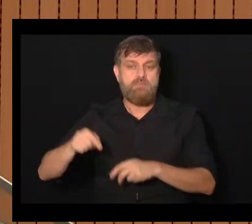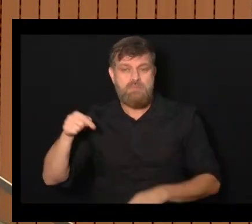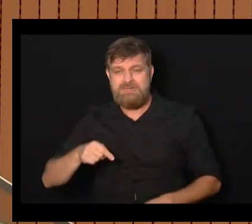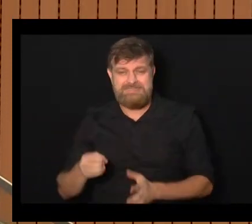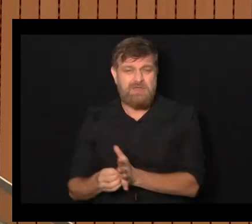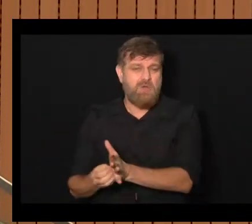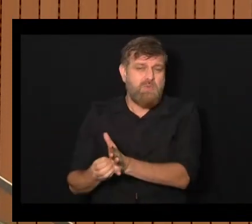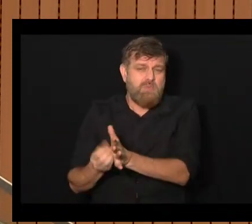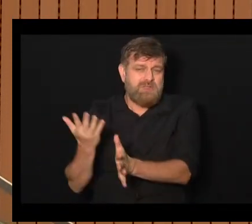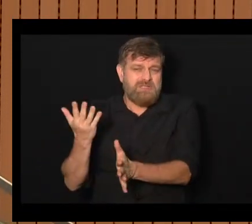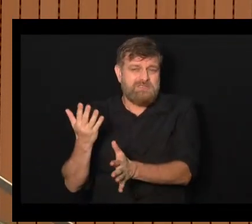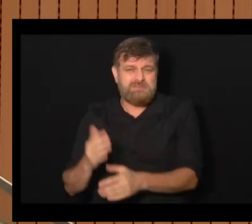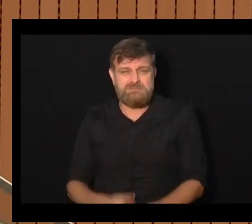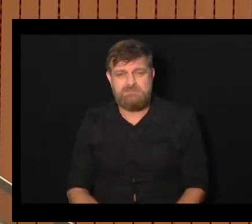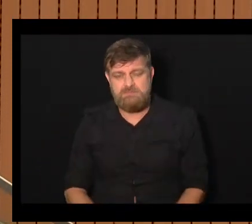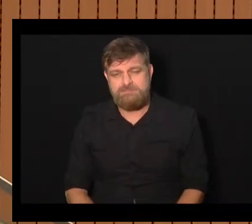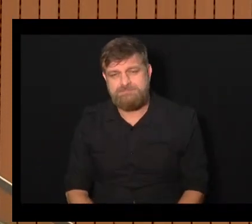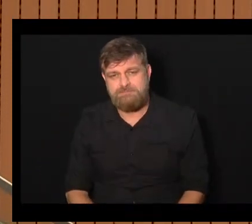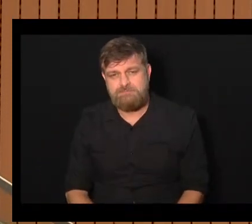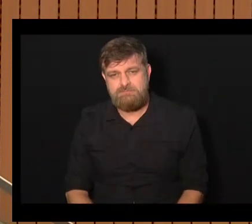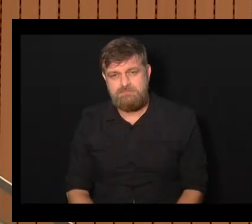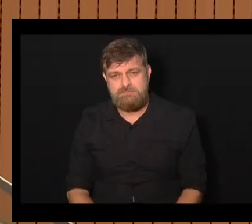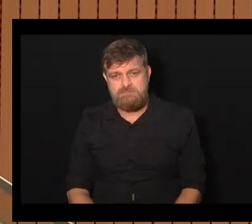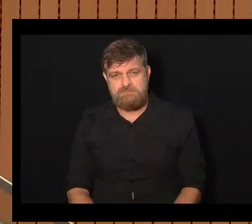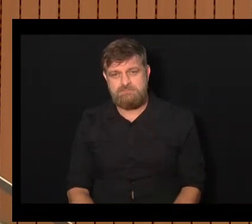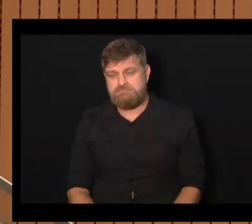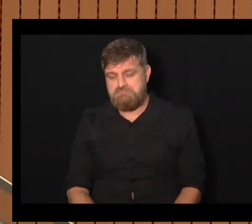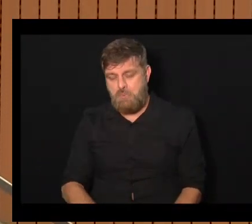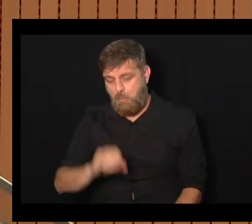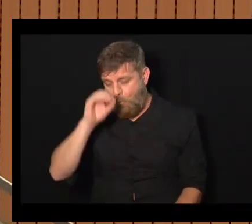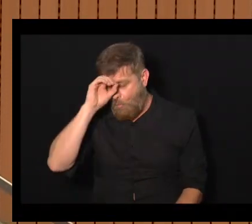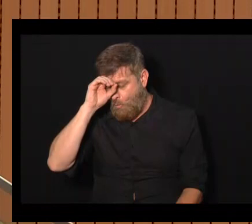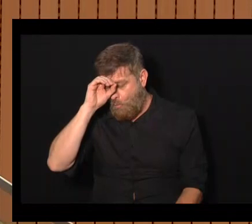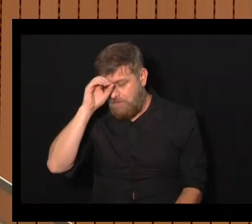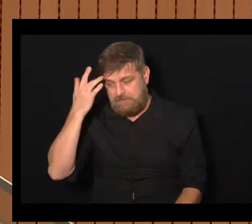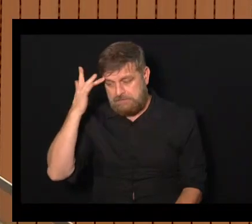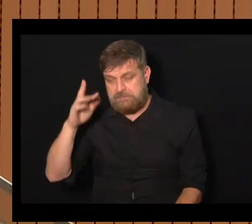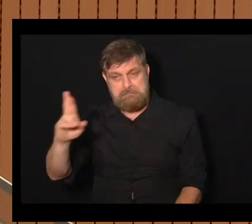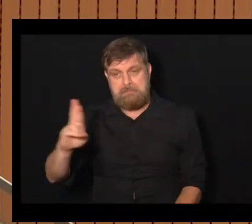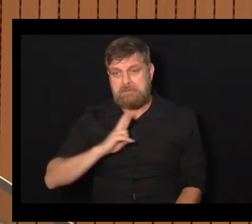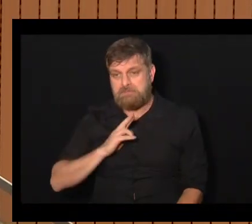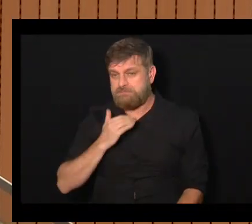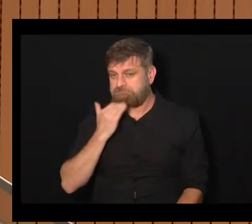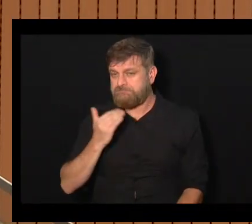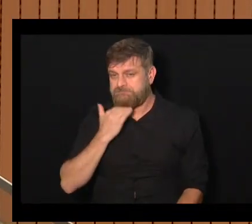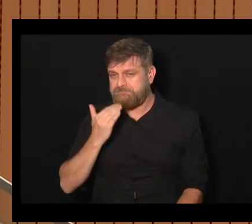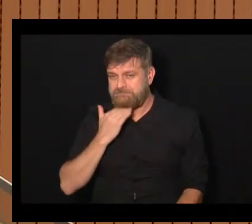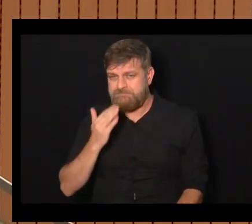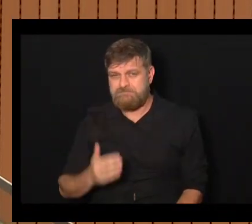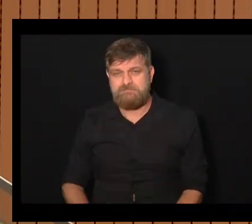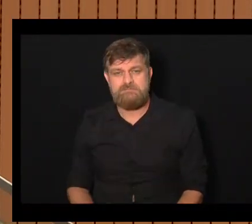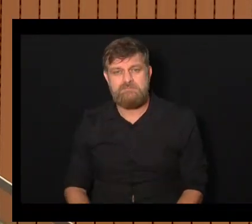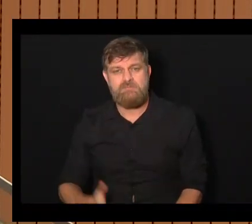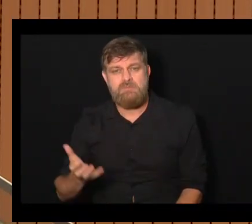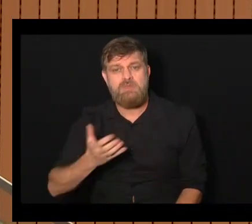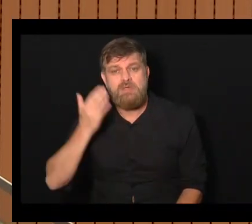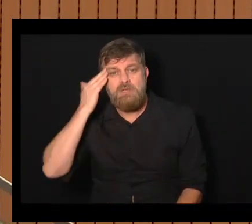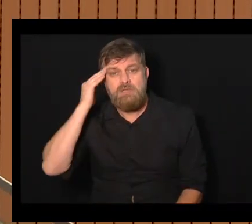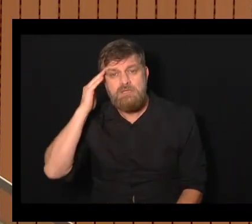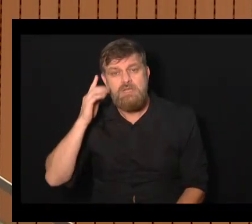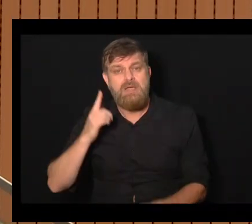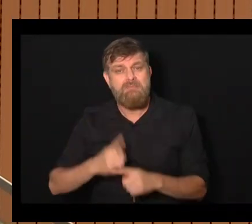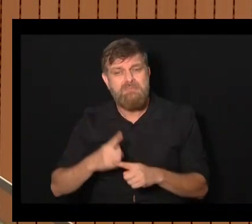muitas vezes fica sem a resposta ao tentar entender por